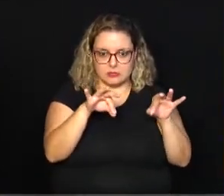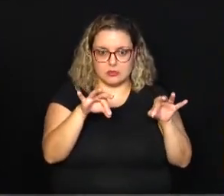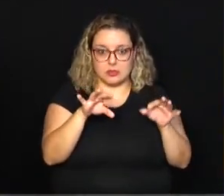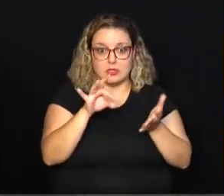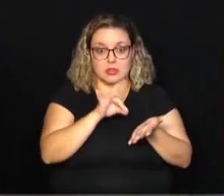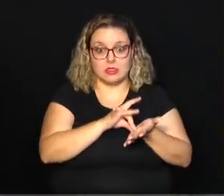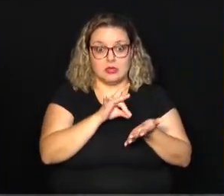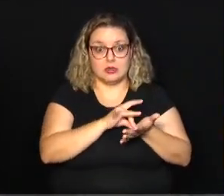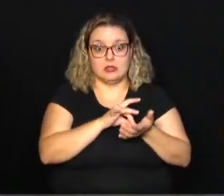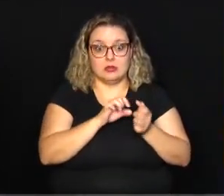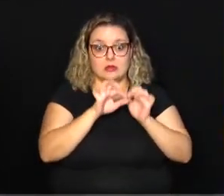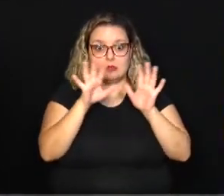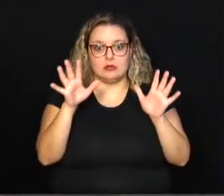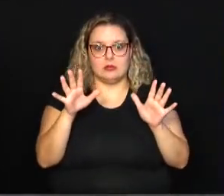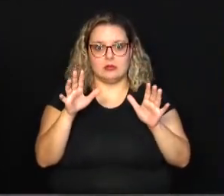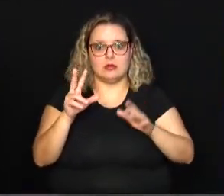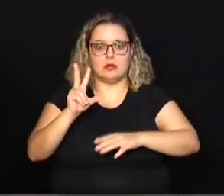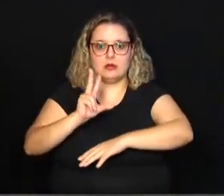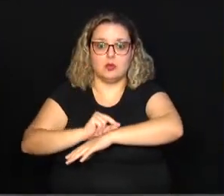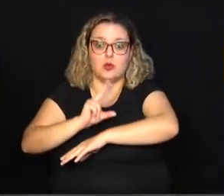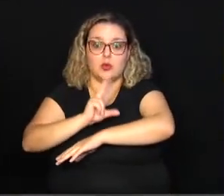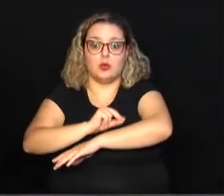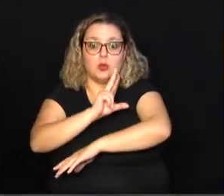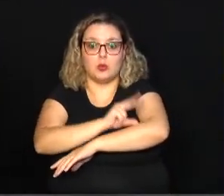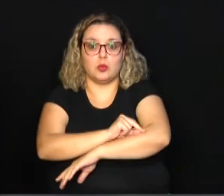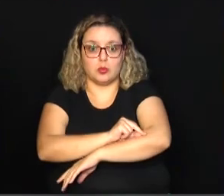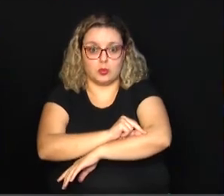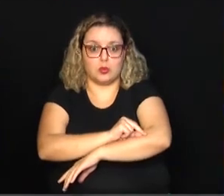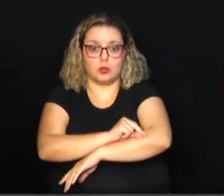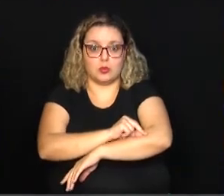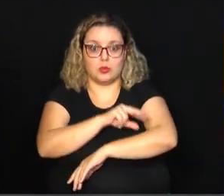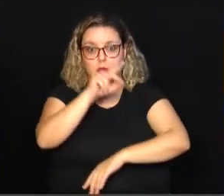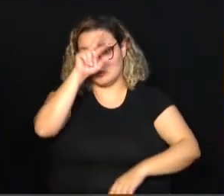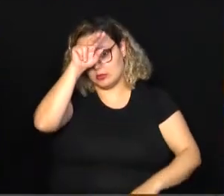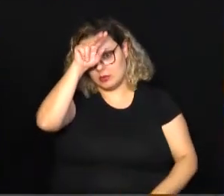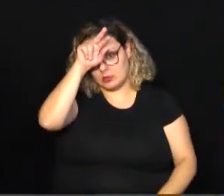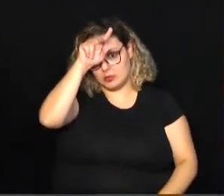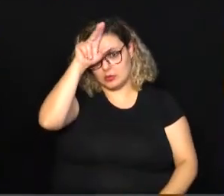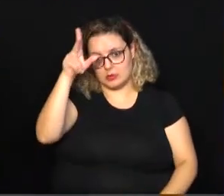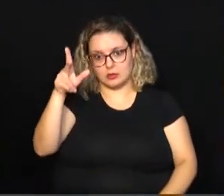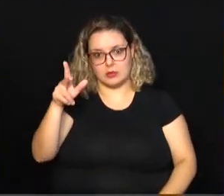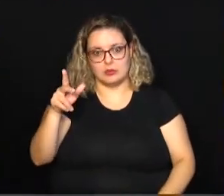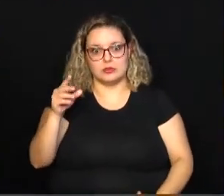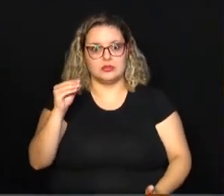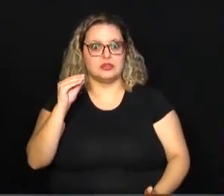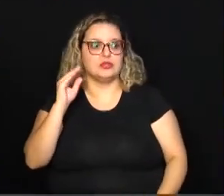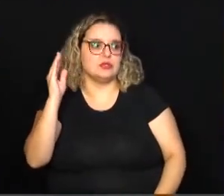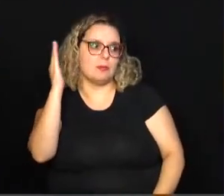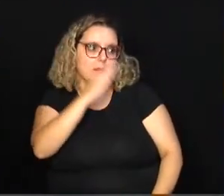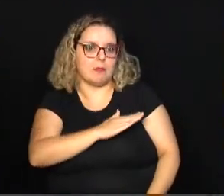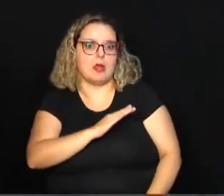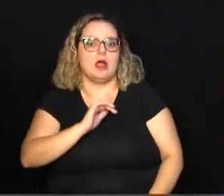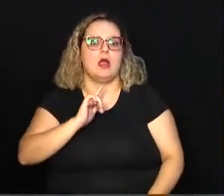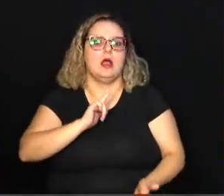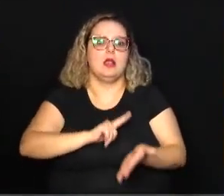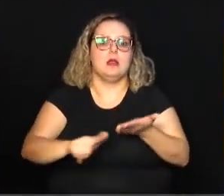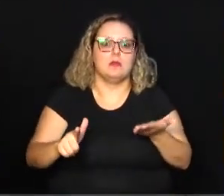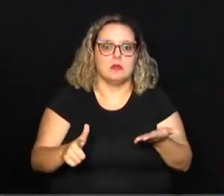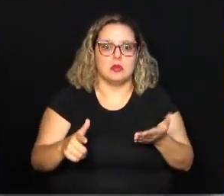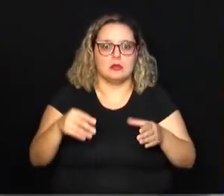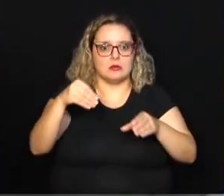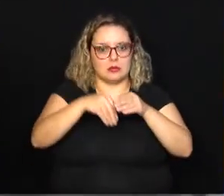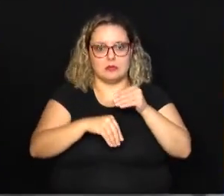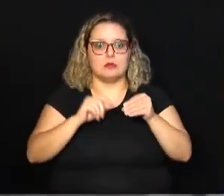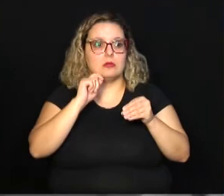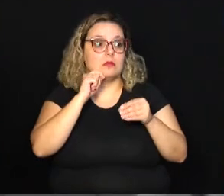o português, Carol, tinha um grilo que não é um inseto de má higiene dentro do saquinho de pão. Não sei